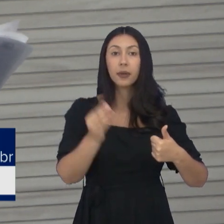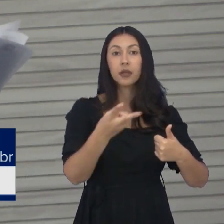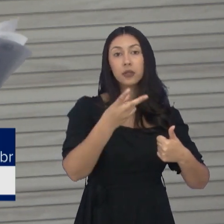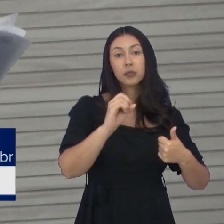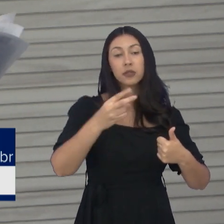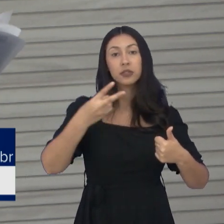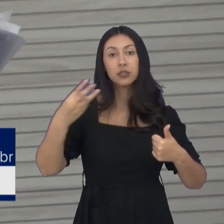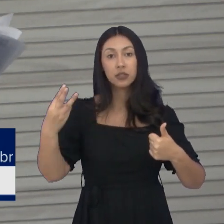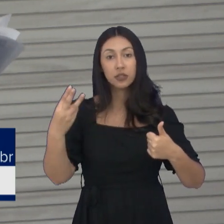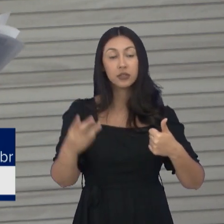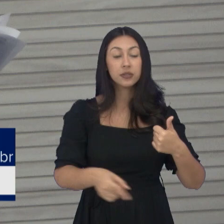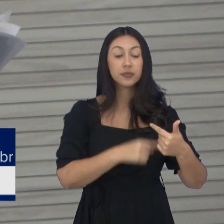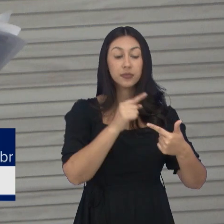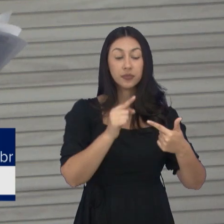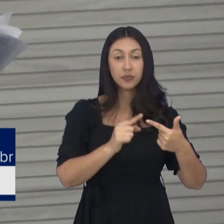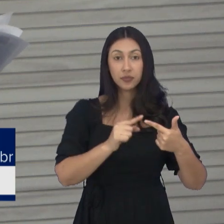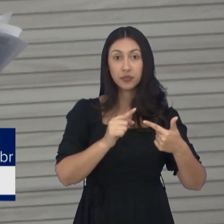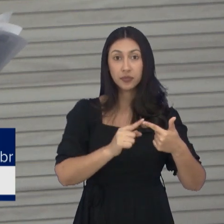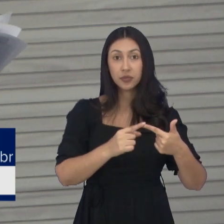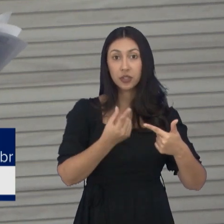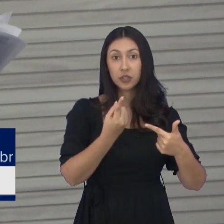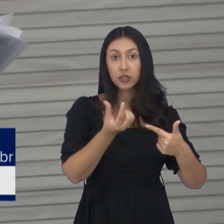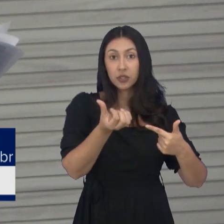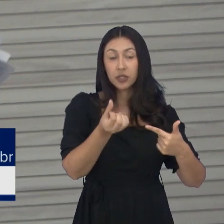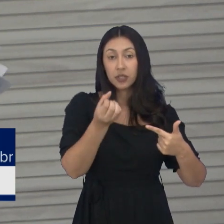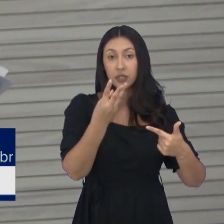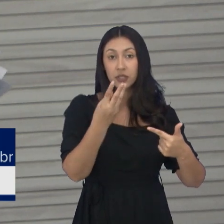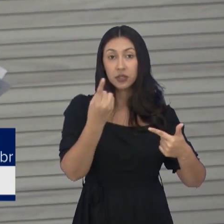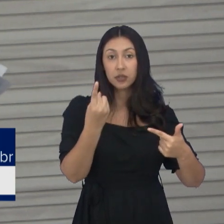13860/2023 e processo